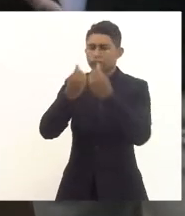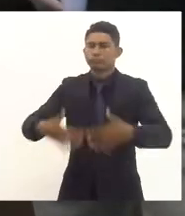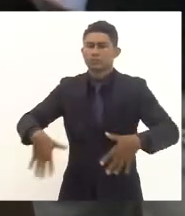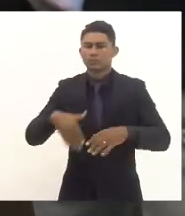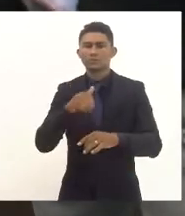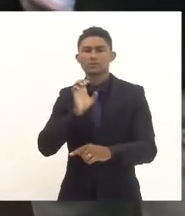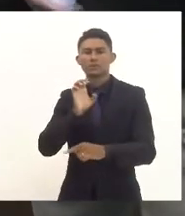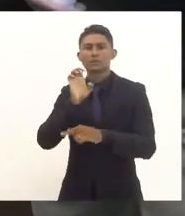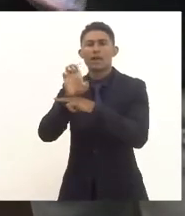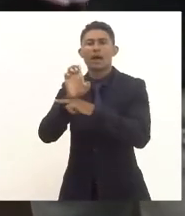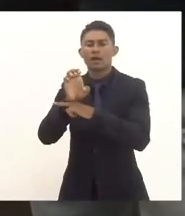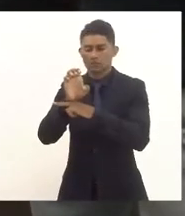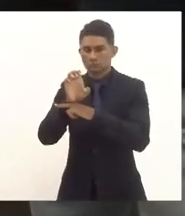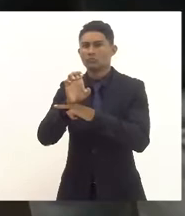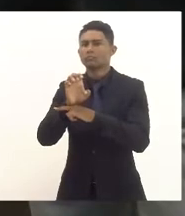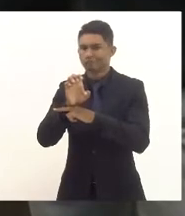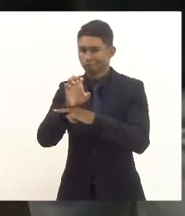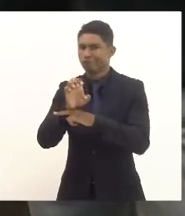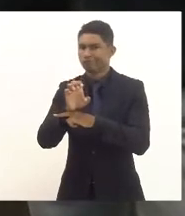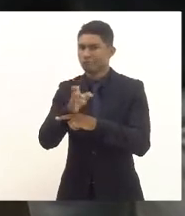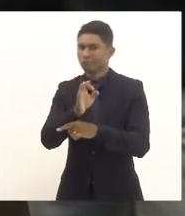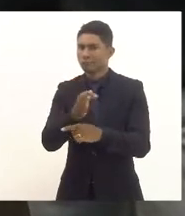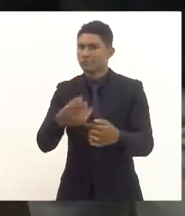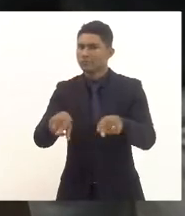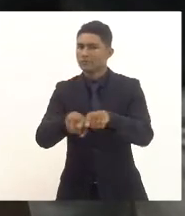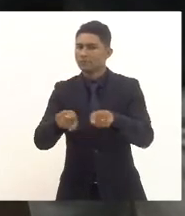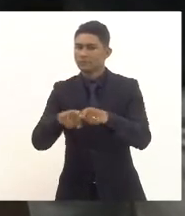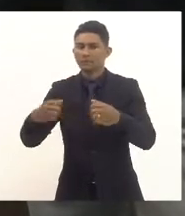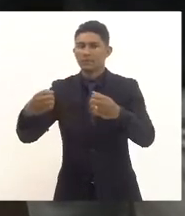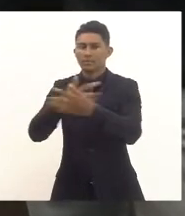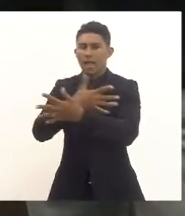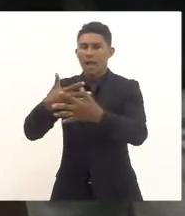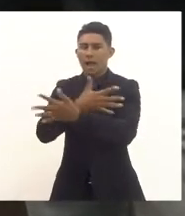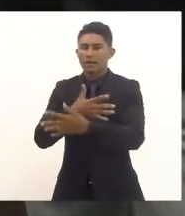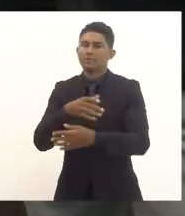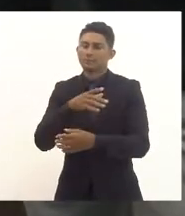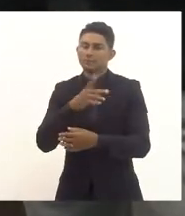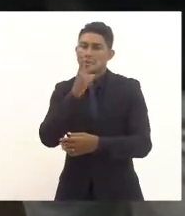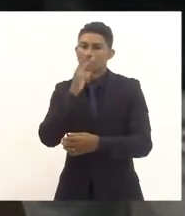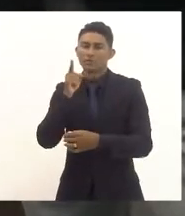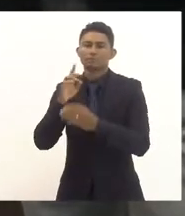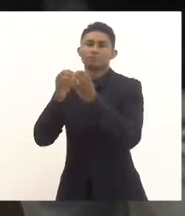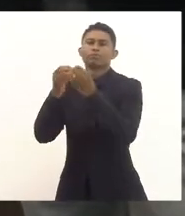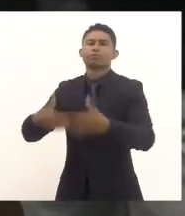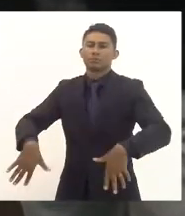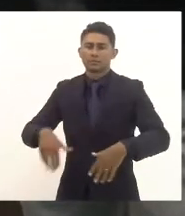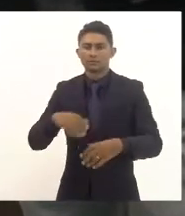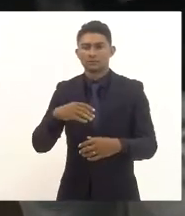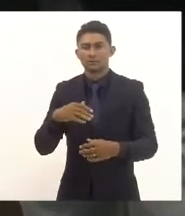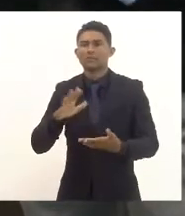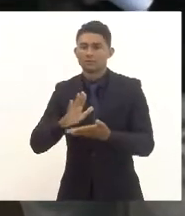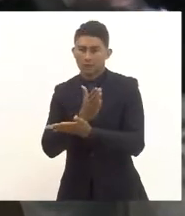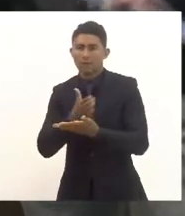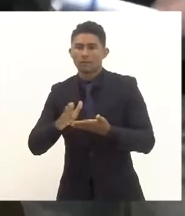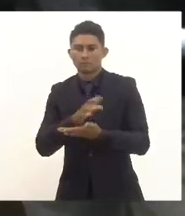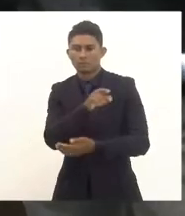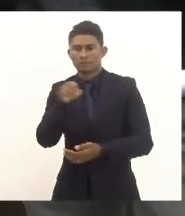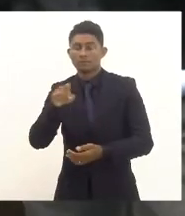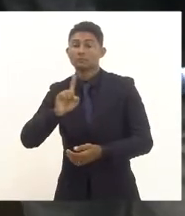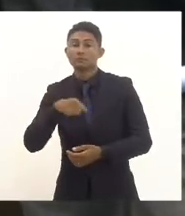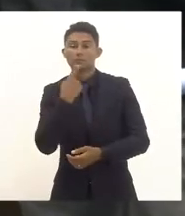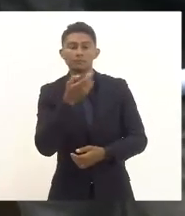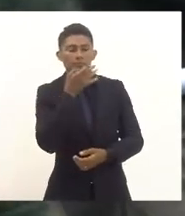Estado E aí eu digo estado com e maiúsculo englobando também município a gente elaborou um parecer que trata da